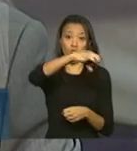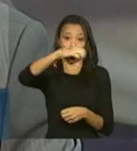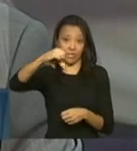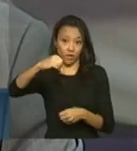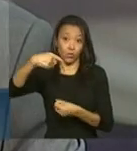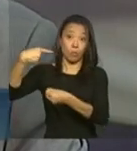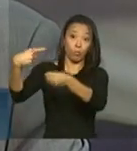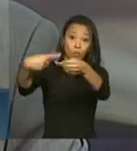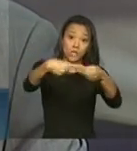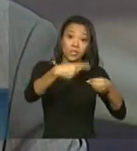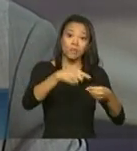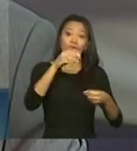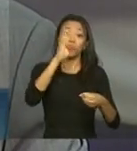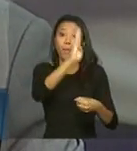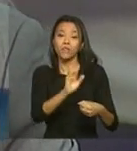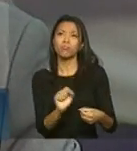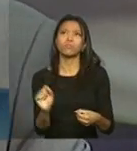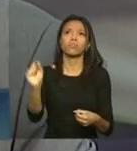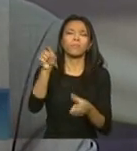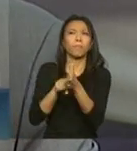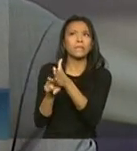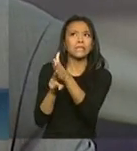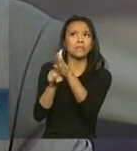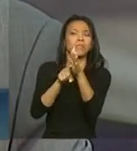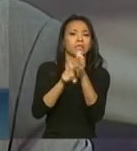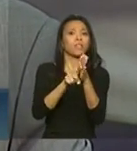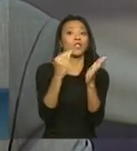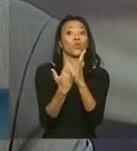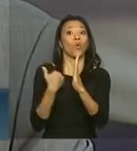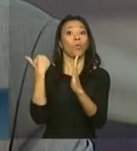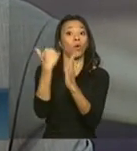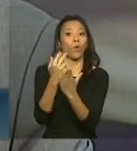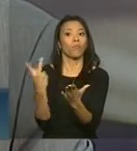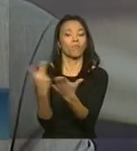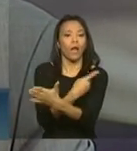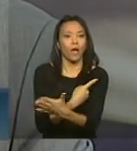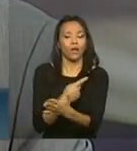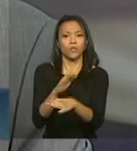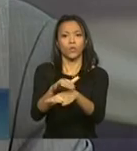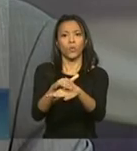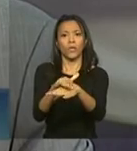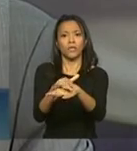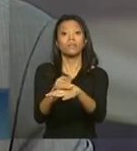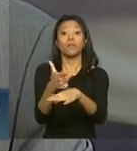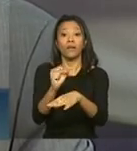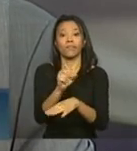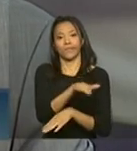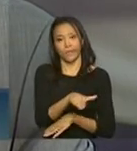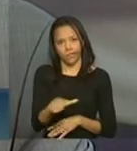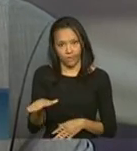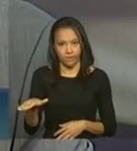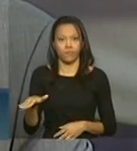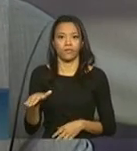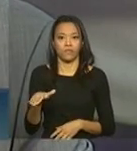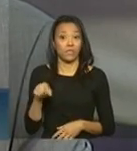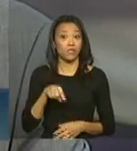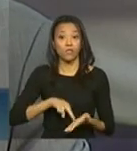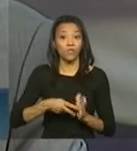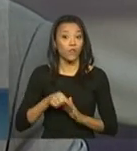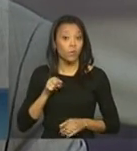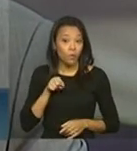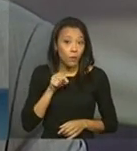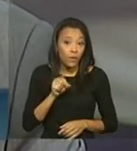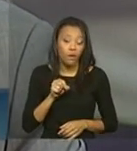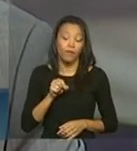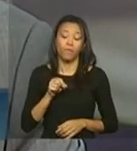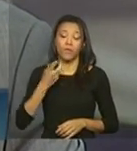brasileiros a investigação, e você viu que dobrou o número de casos detectados em crianças, certo? Isso significa o seguinte: nós